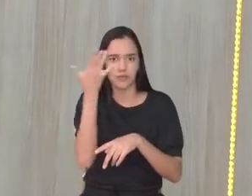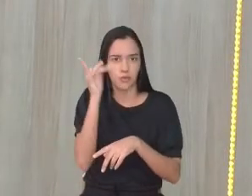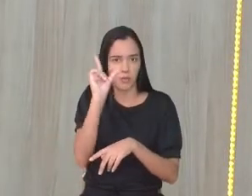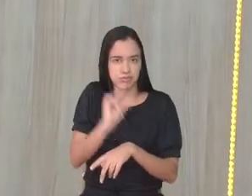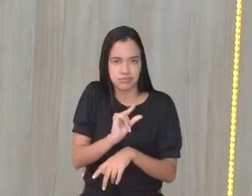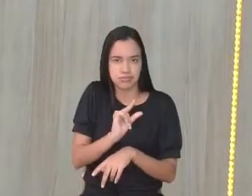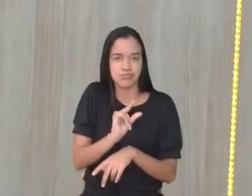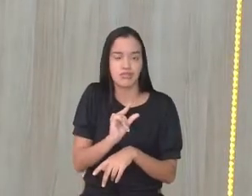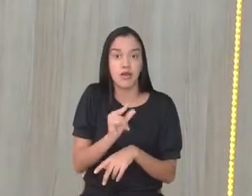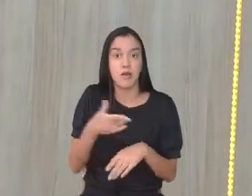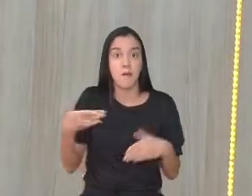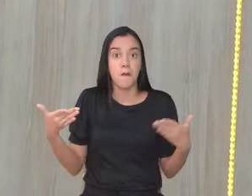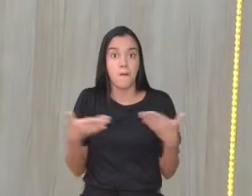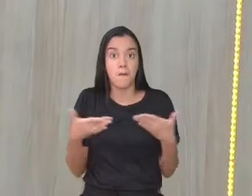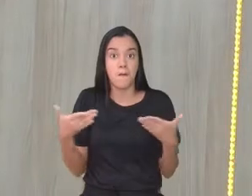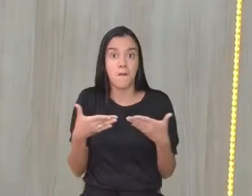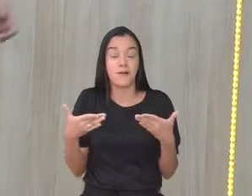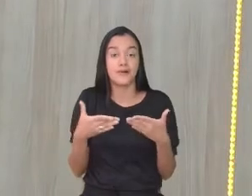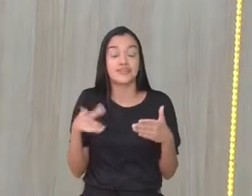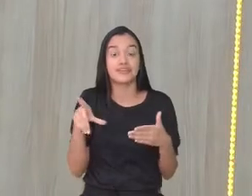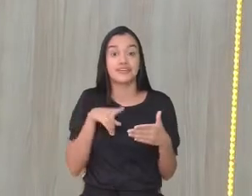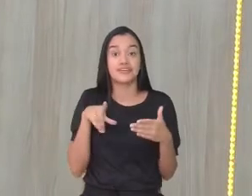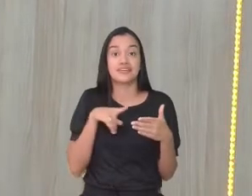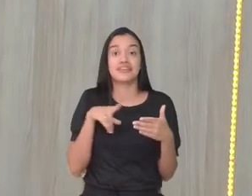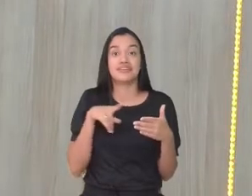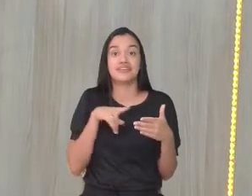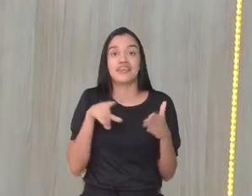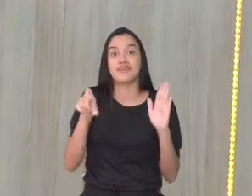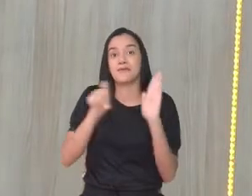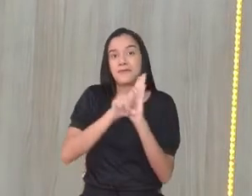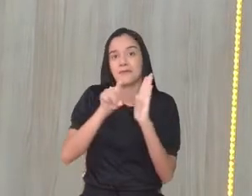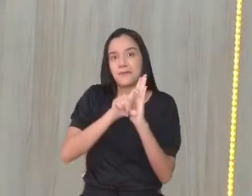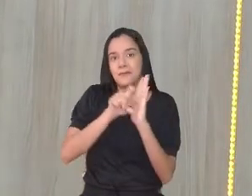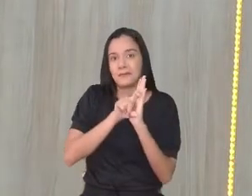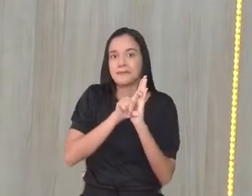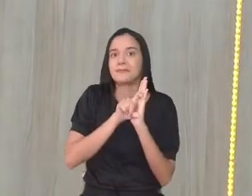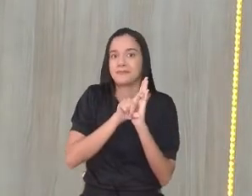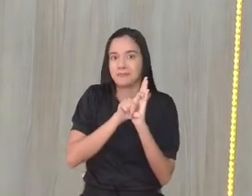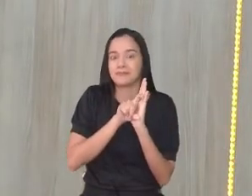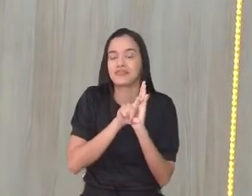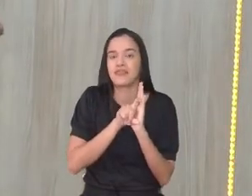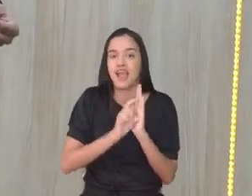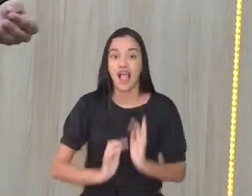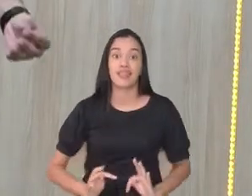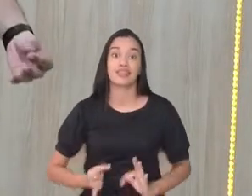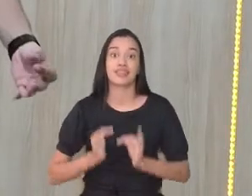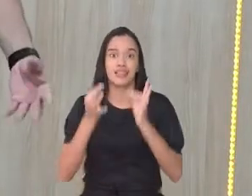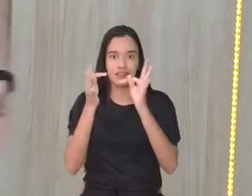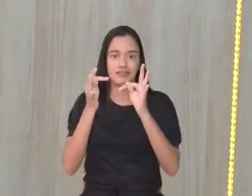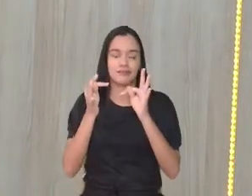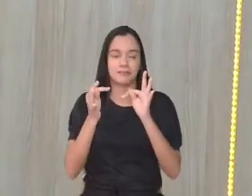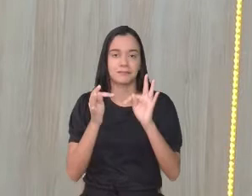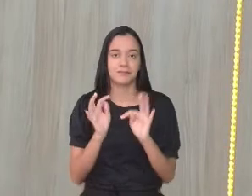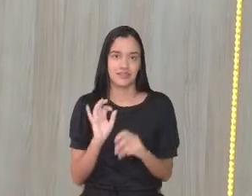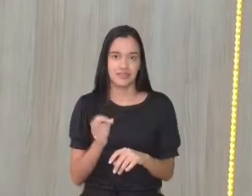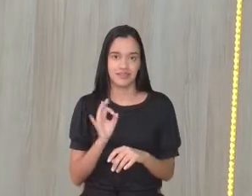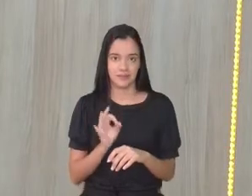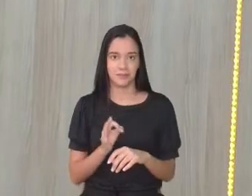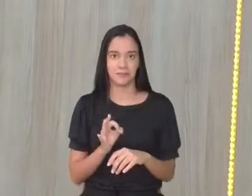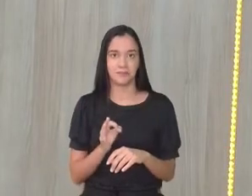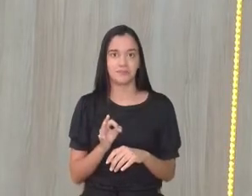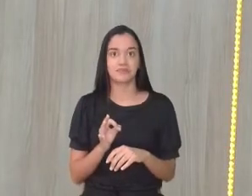tem um códigozinho na TV que a gente coloca o celular. Então a tecnologia está aí, certo?